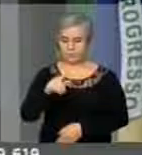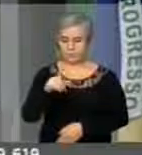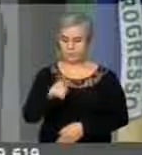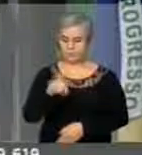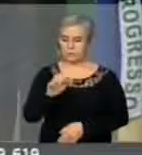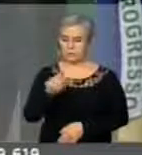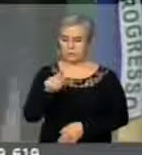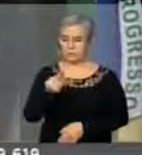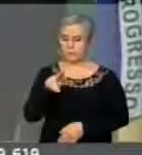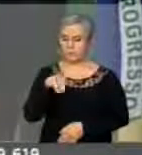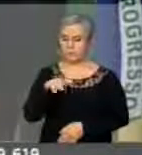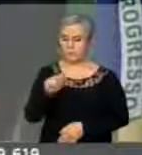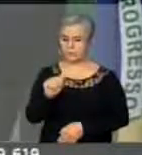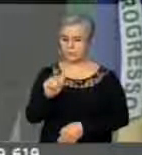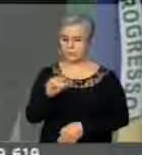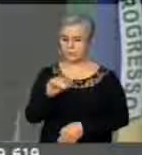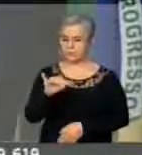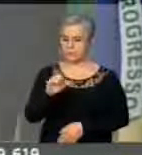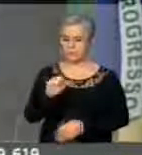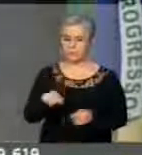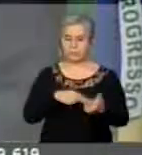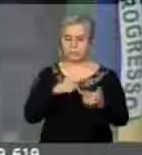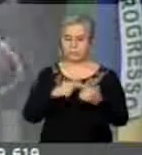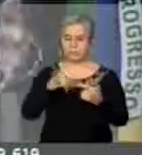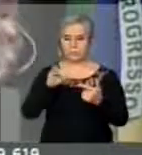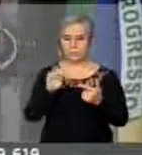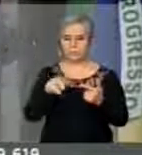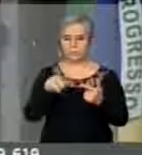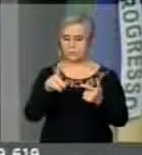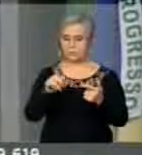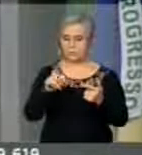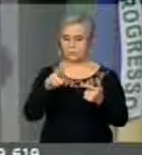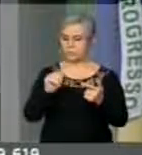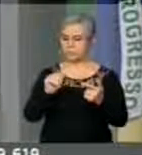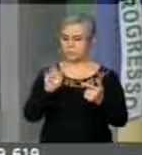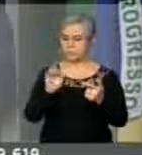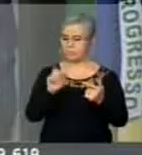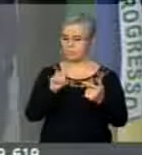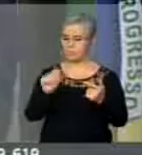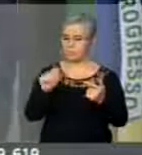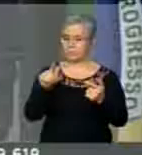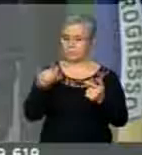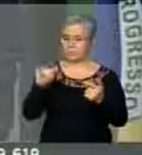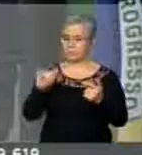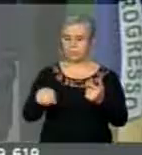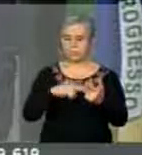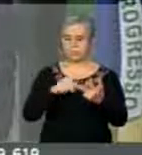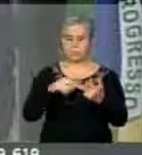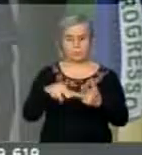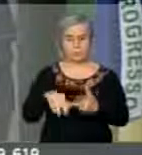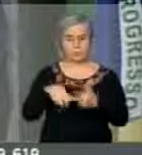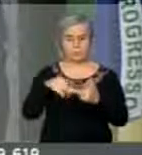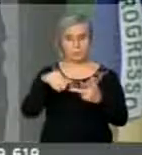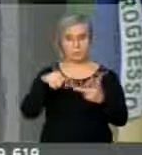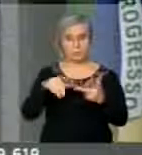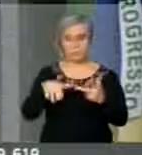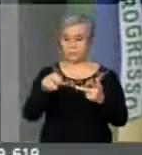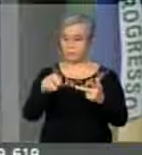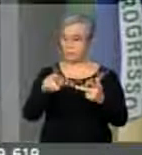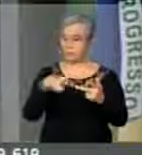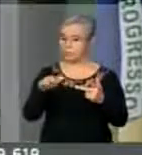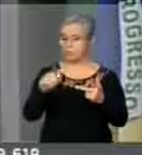Guimarães, a Jandira Fegali, o líder da minoria, o deputado Silvio